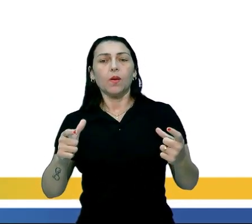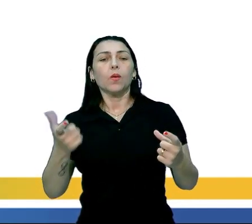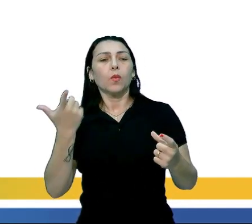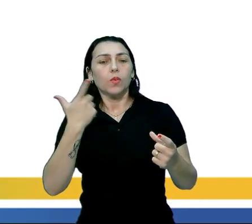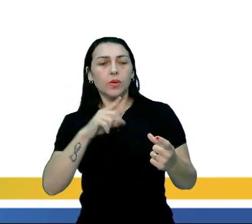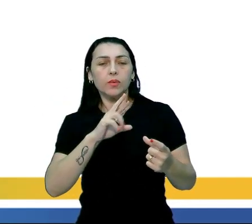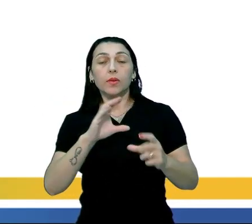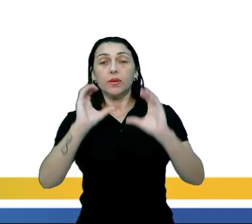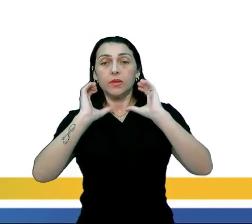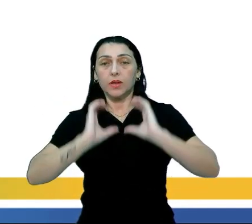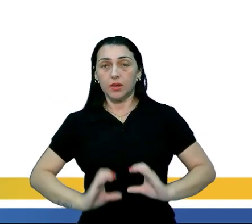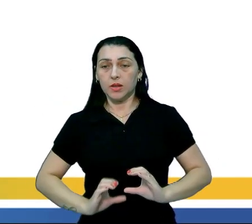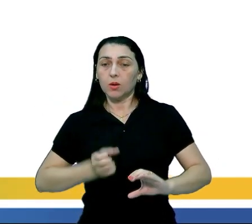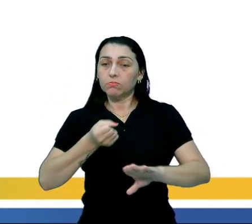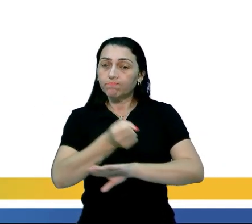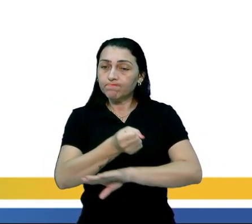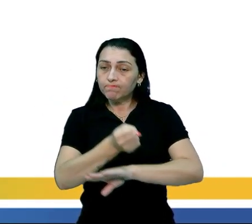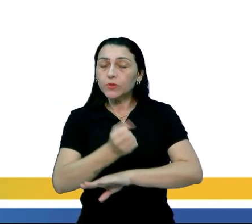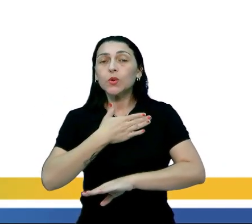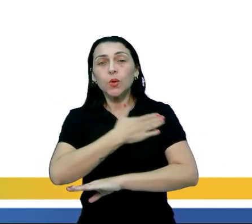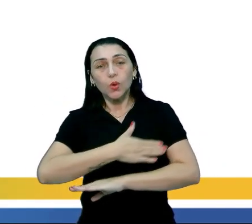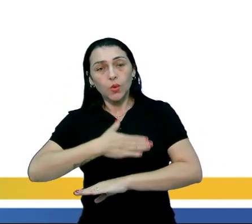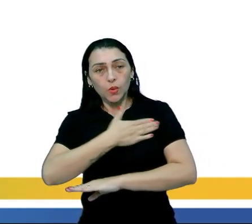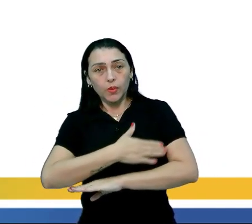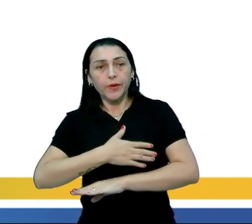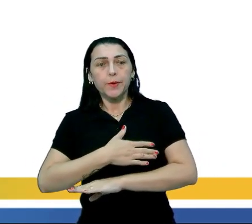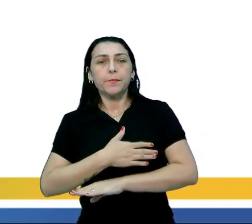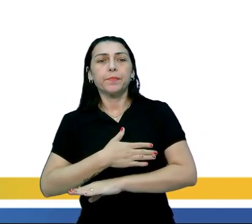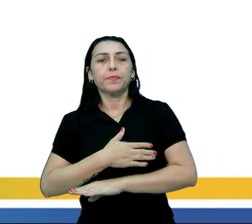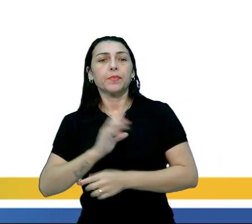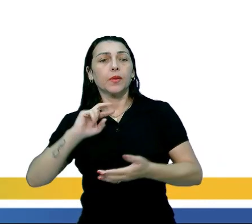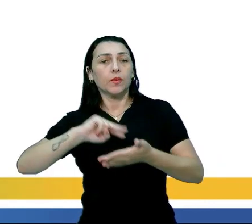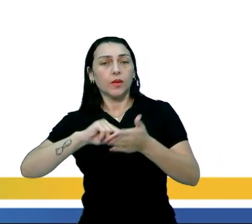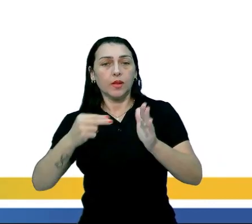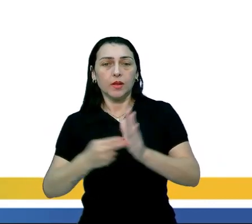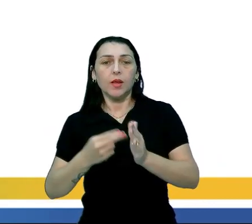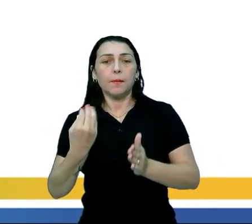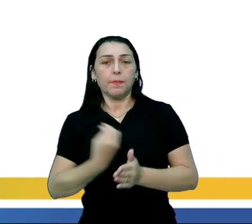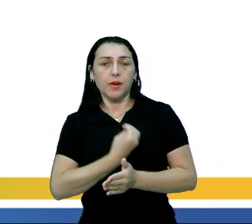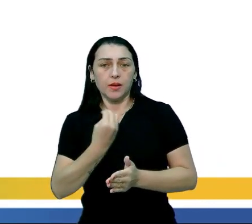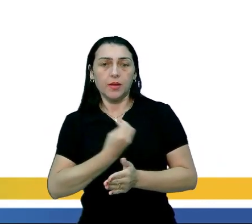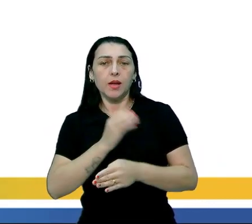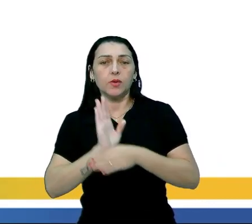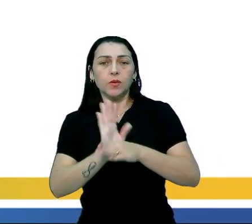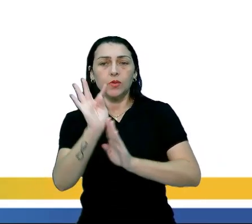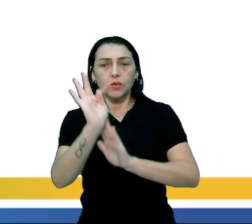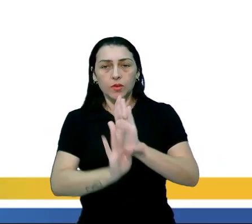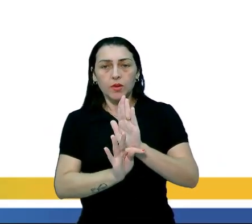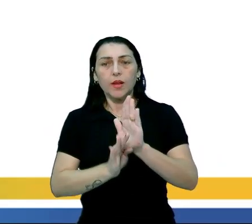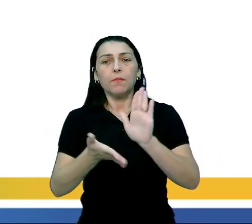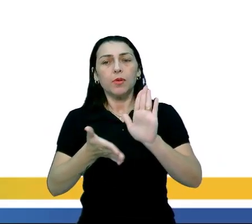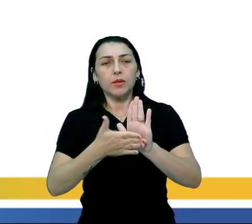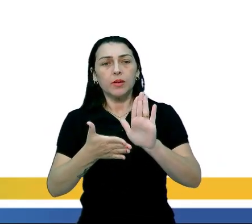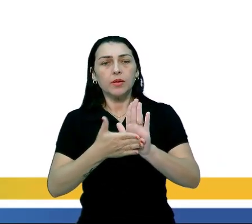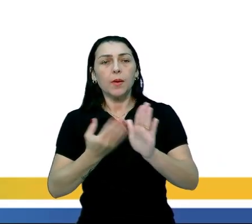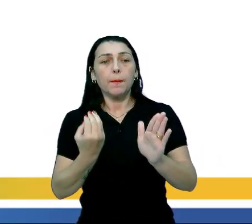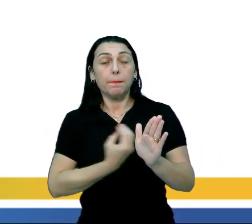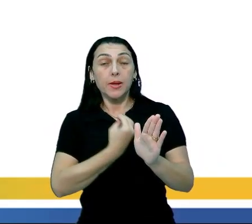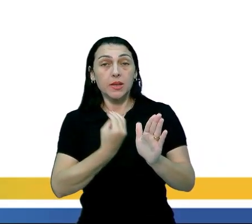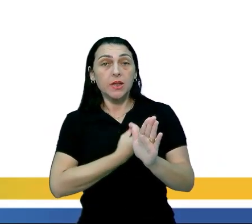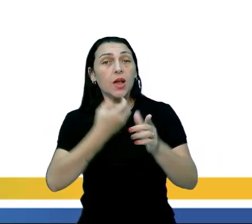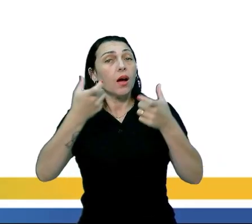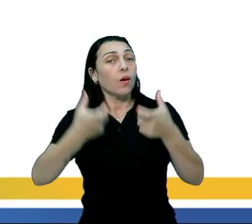maior engajamento dos cidadãos. O comando seria, ó, o sentido do esporte e participação construído no texto está